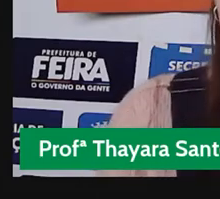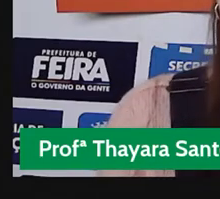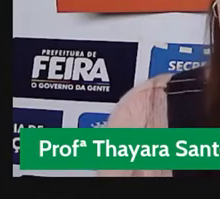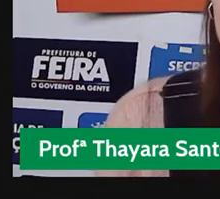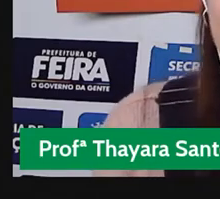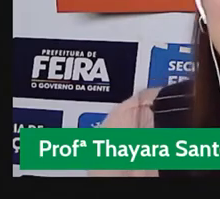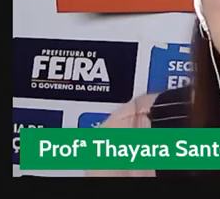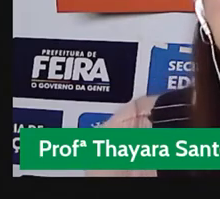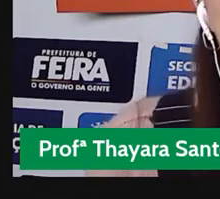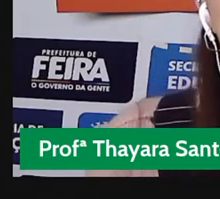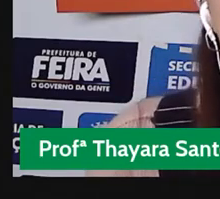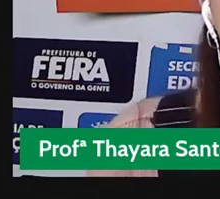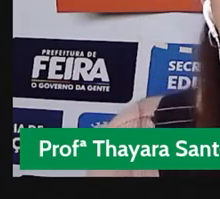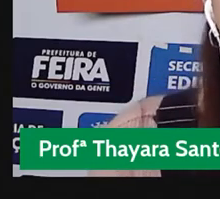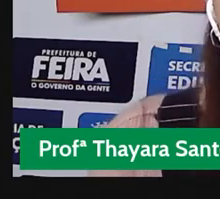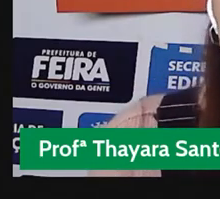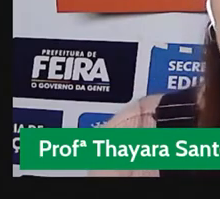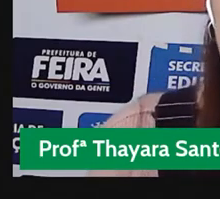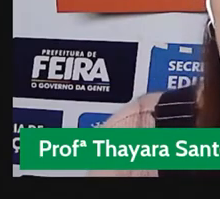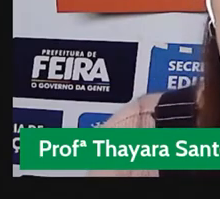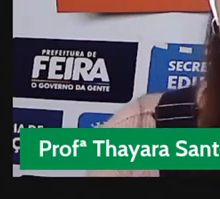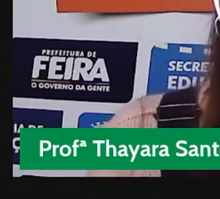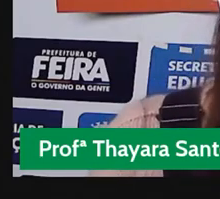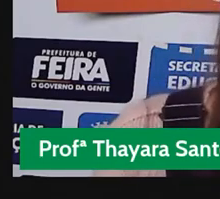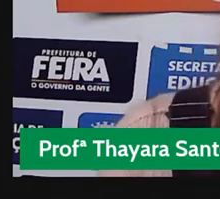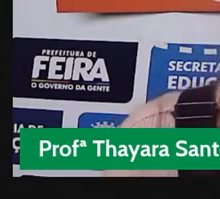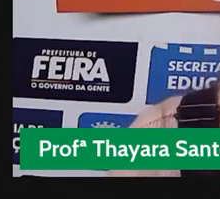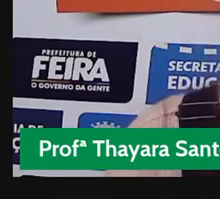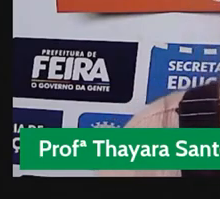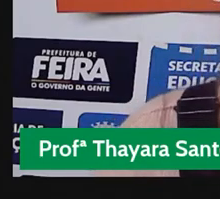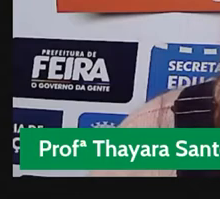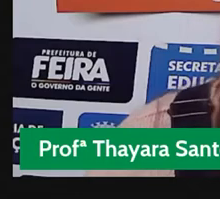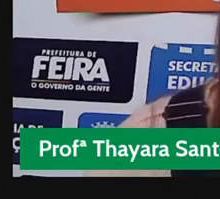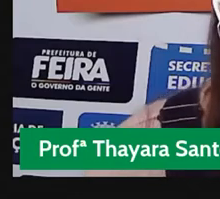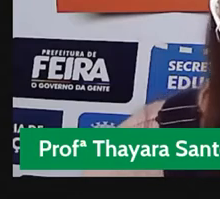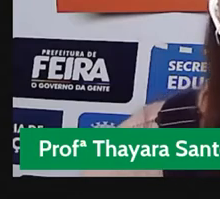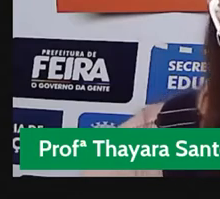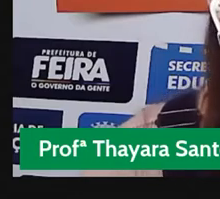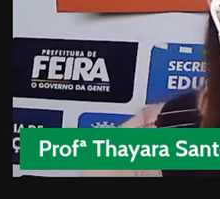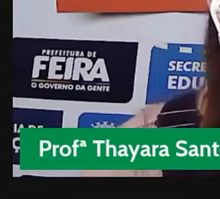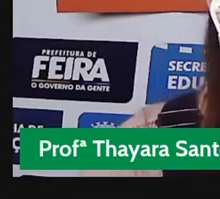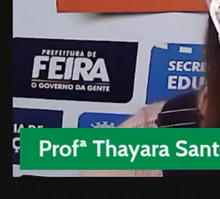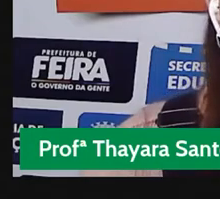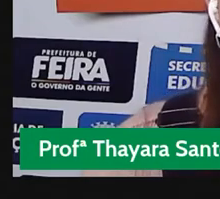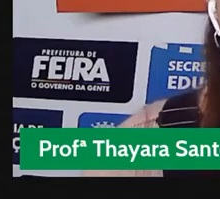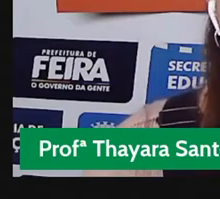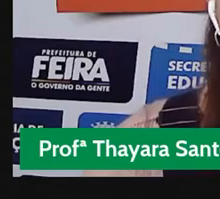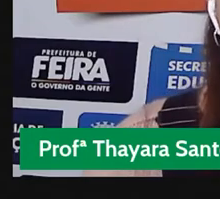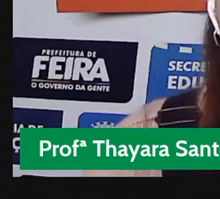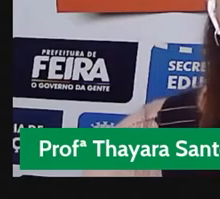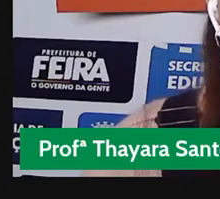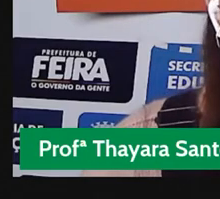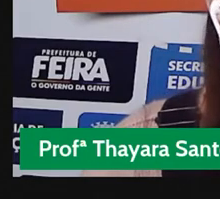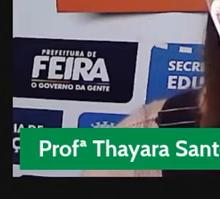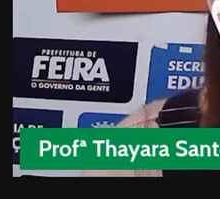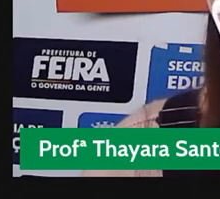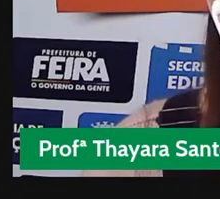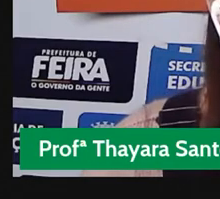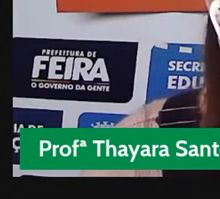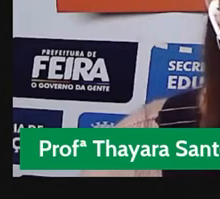intérprete aqui o Jônatas e vamos lá iniciar nossa aula de hoje eu colocar minha apresentação para